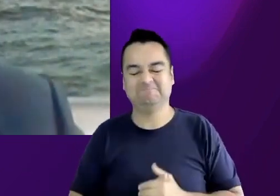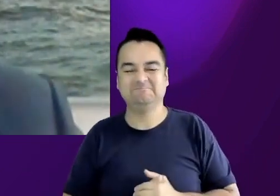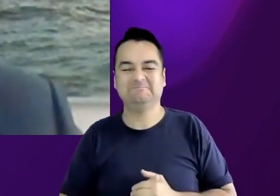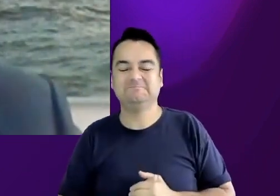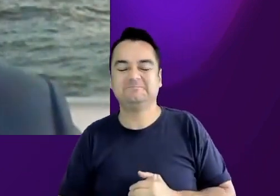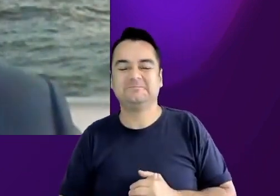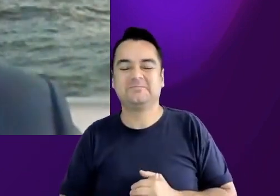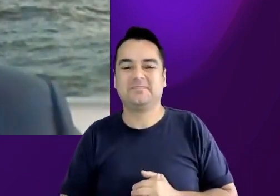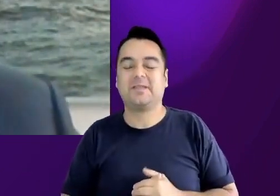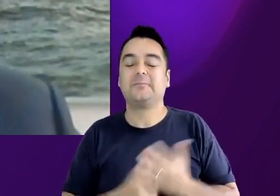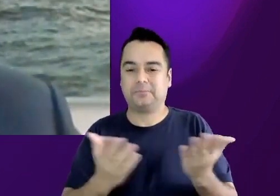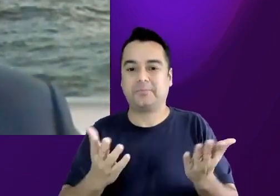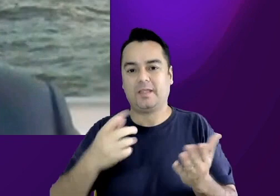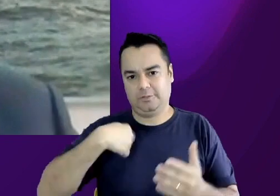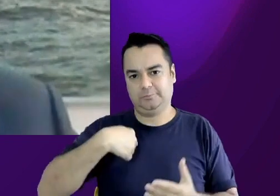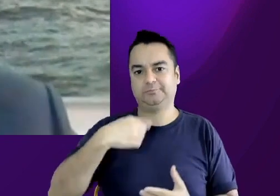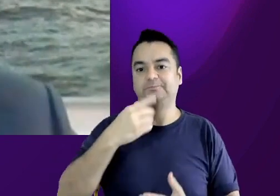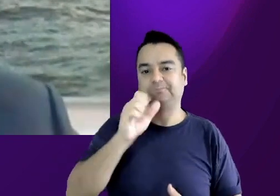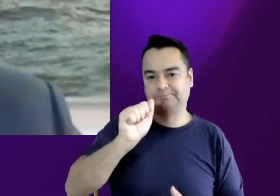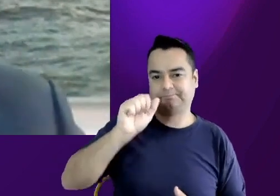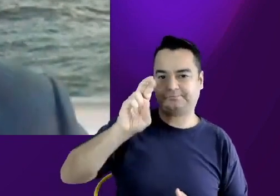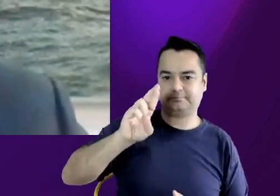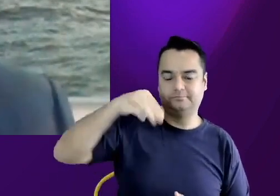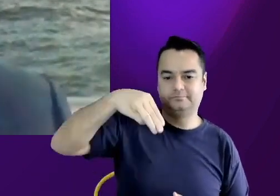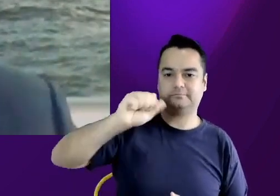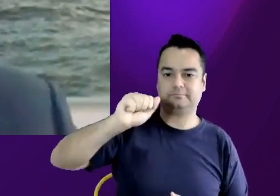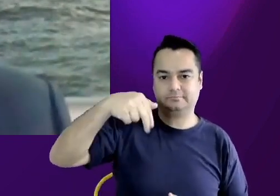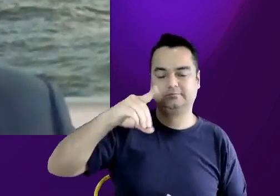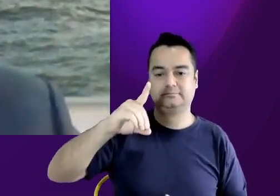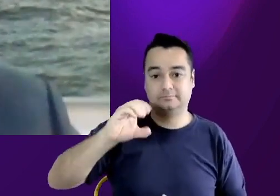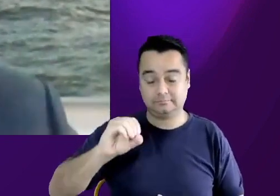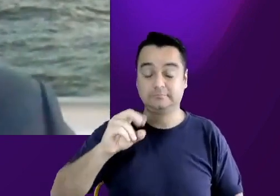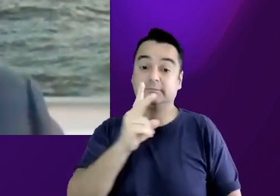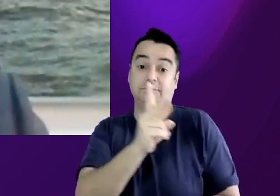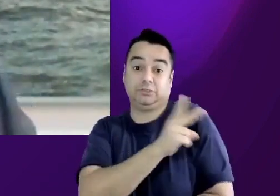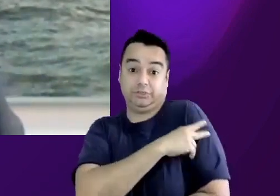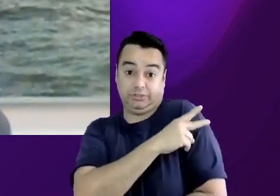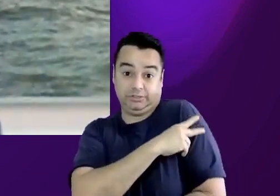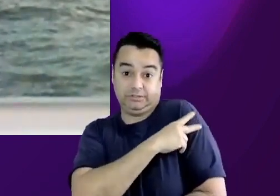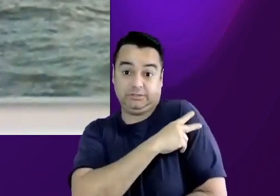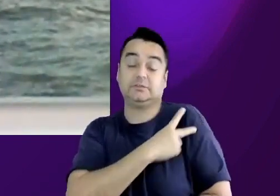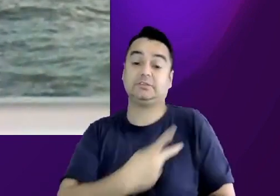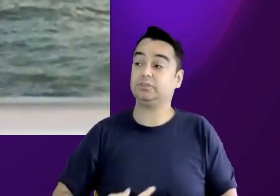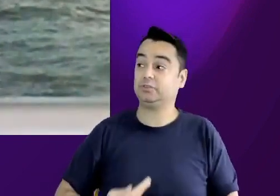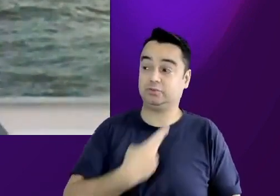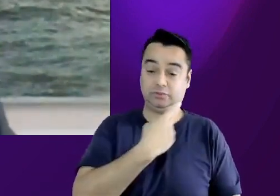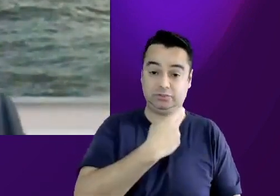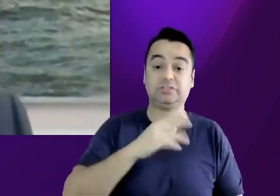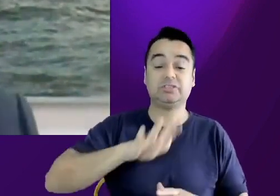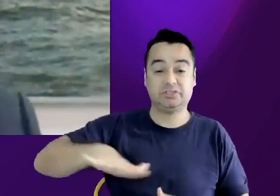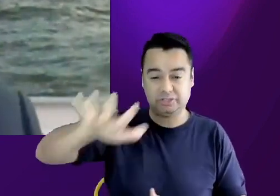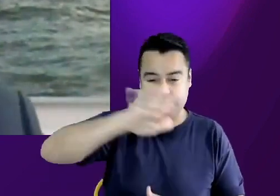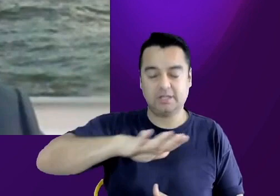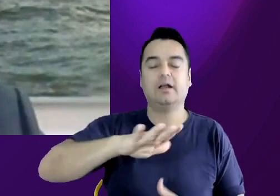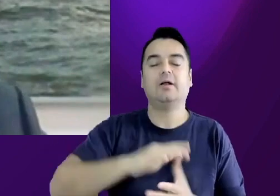Gostaria de convidar, eu sou o Dr. Armando Porto Carreiro, chefe da cirurgia geral do Hospital Americas Medical City, no Rio de